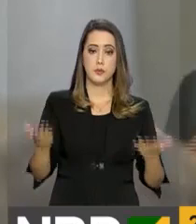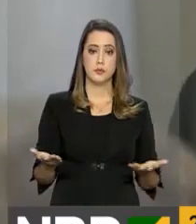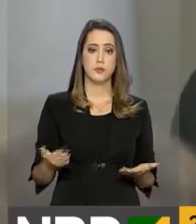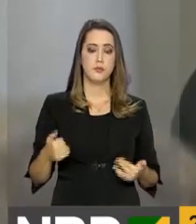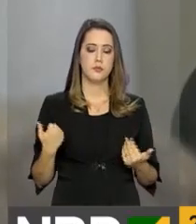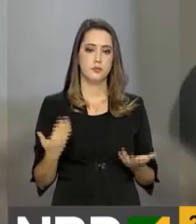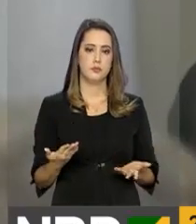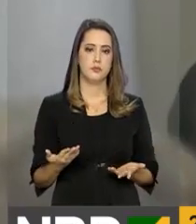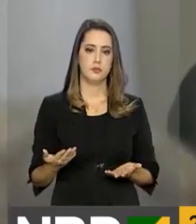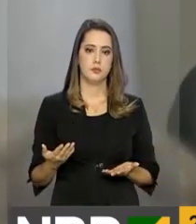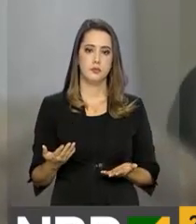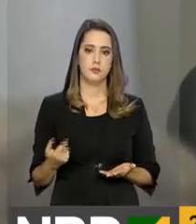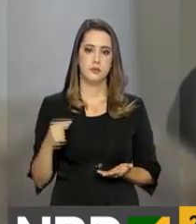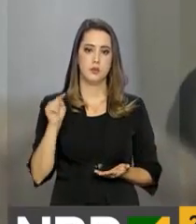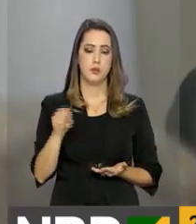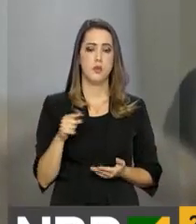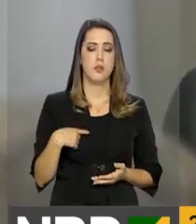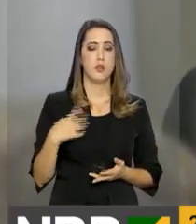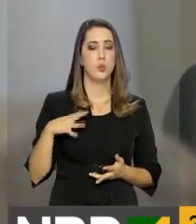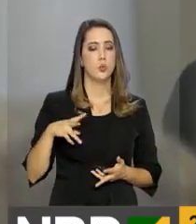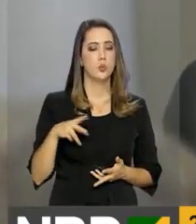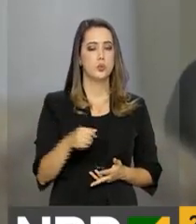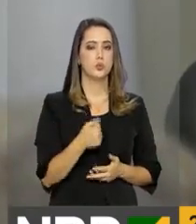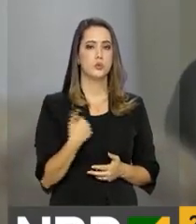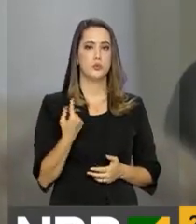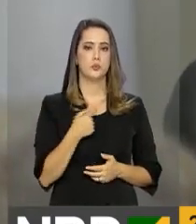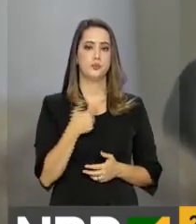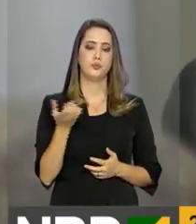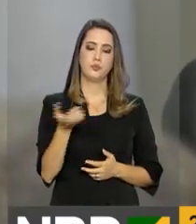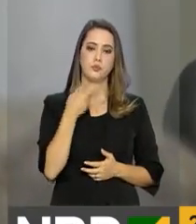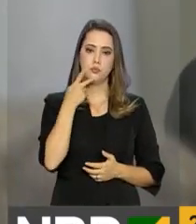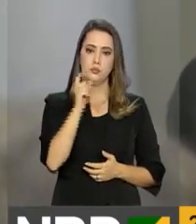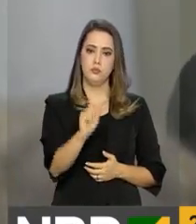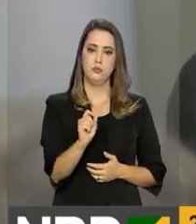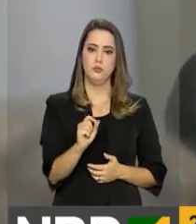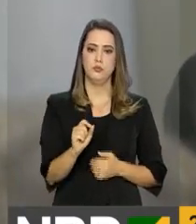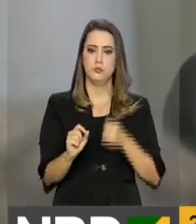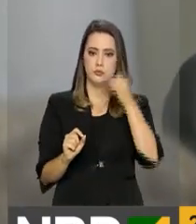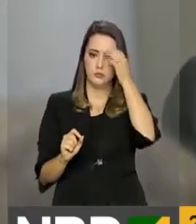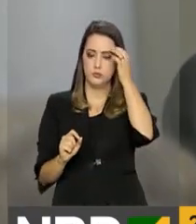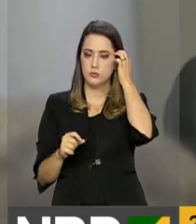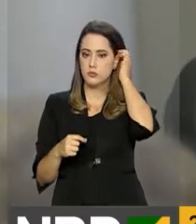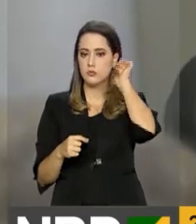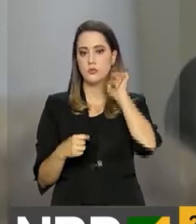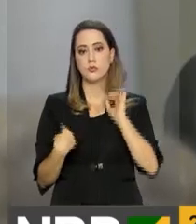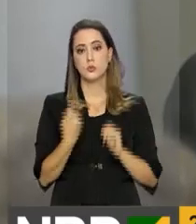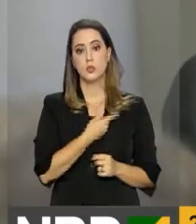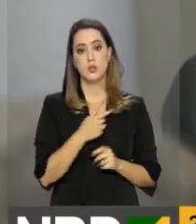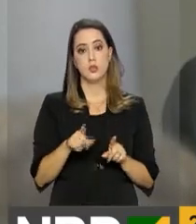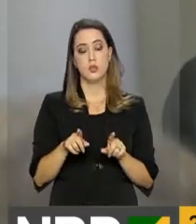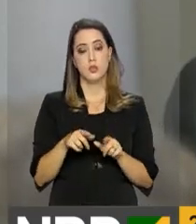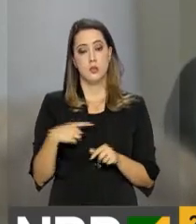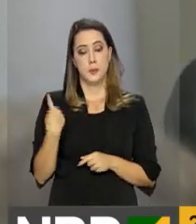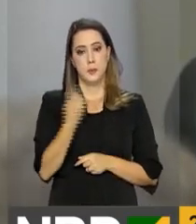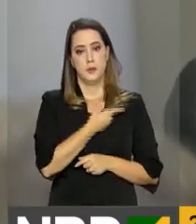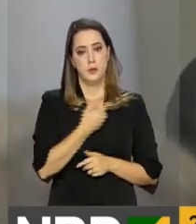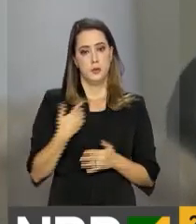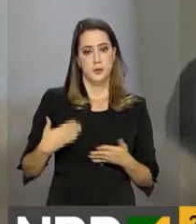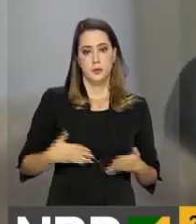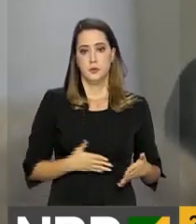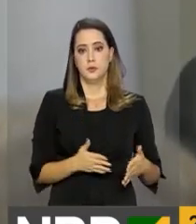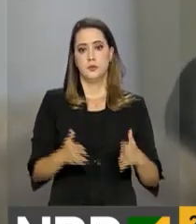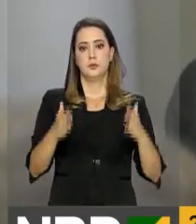Então, com isto tudo, meus senhores, eu quero dizer que nós estamos